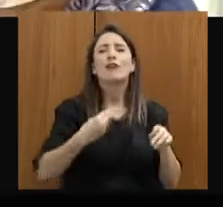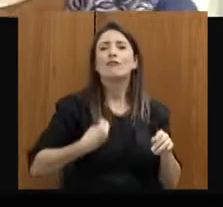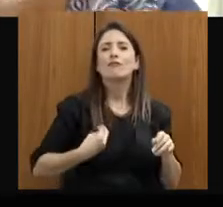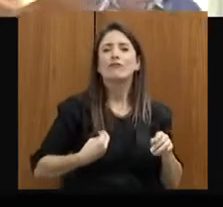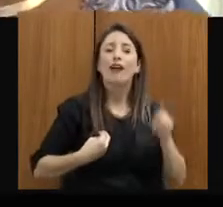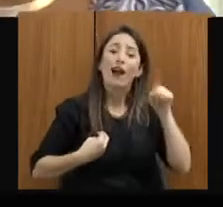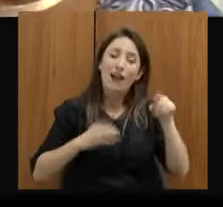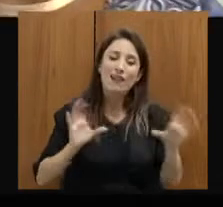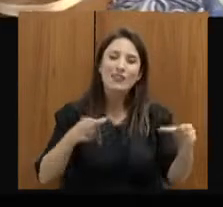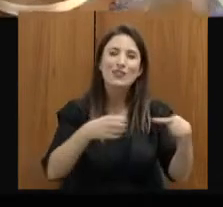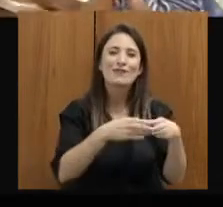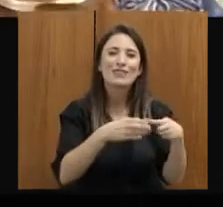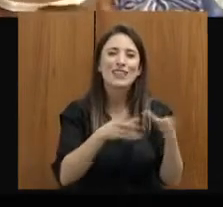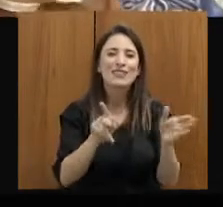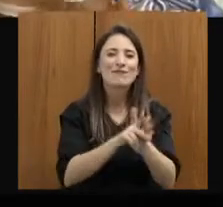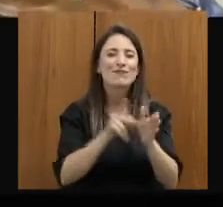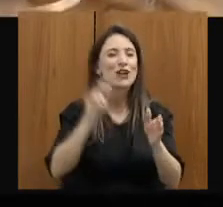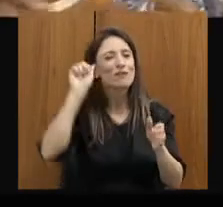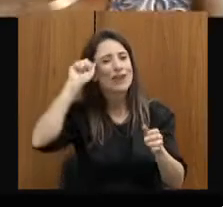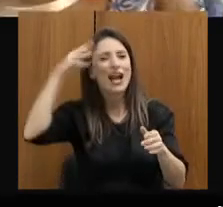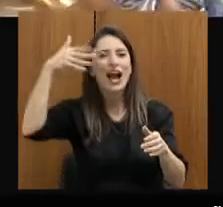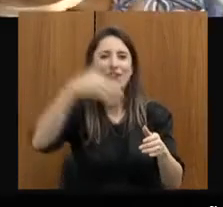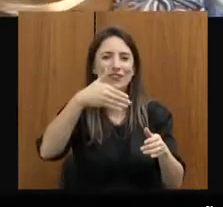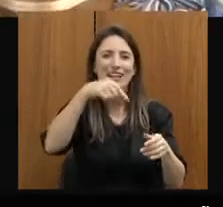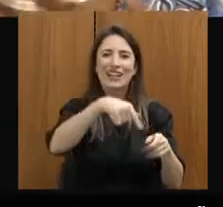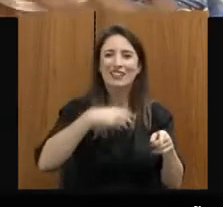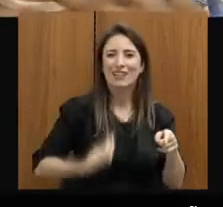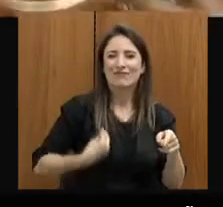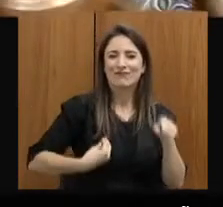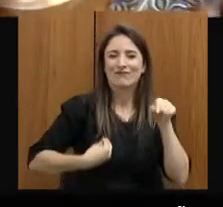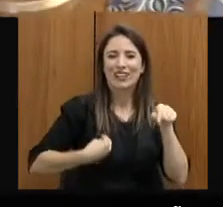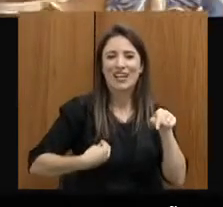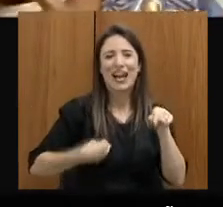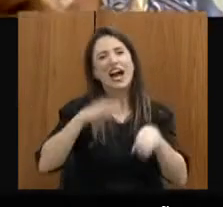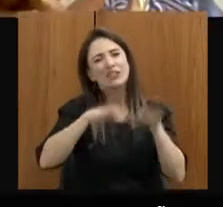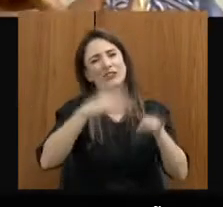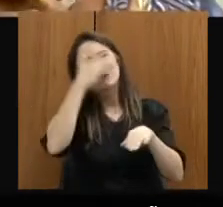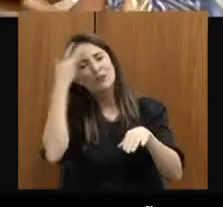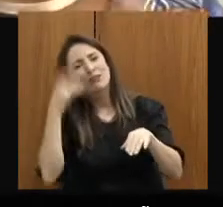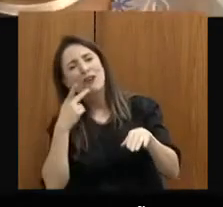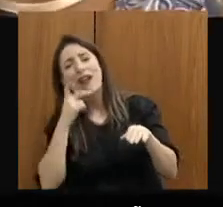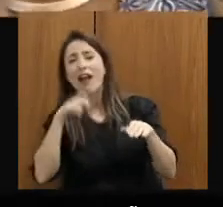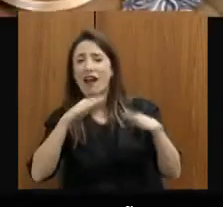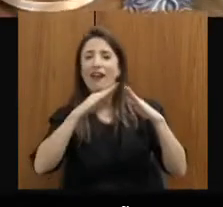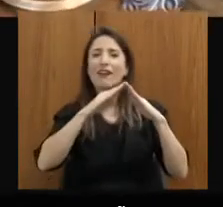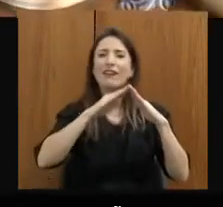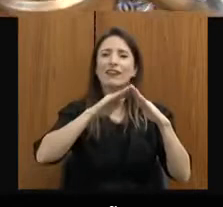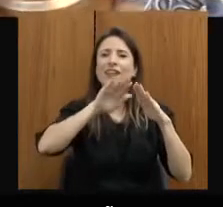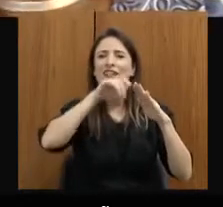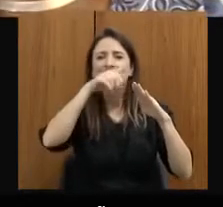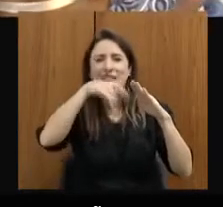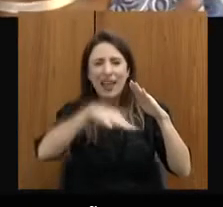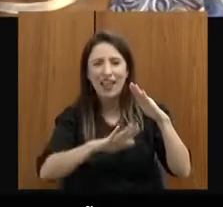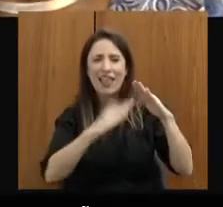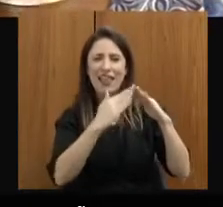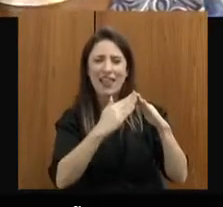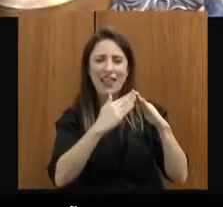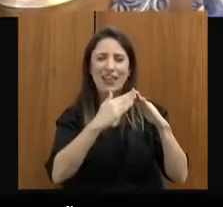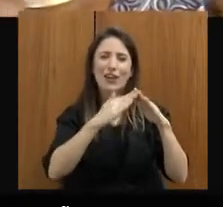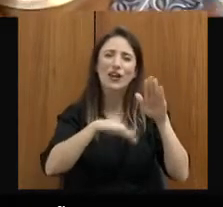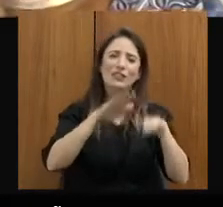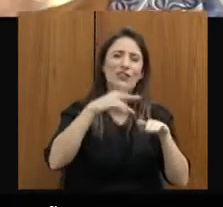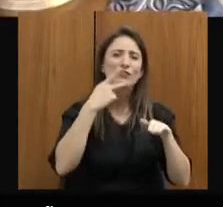chamada de alguns lugares de terreiros outros de roça pontos de terreiro as negras de rede outros de